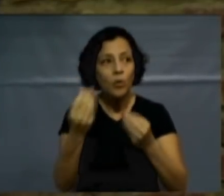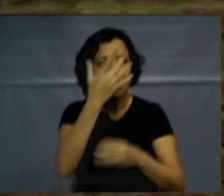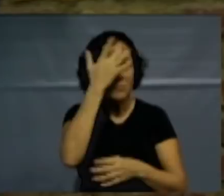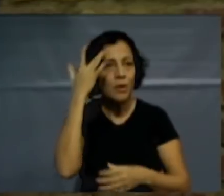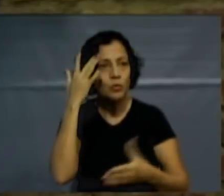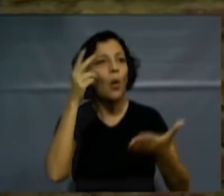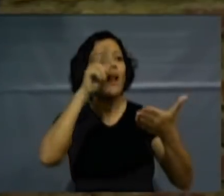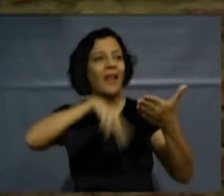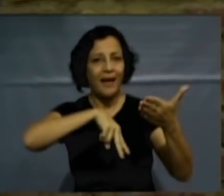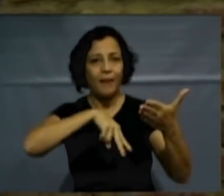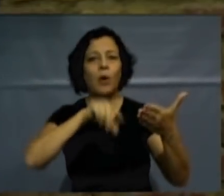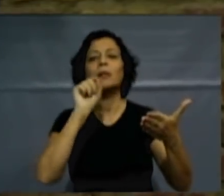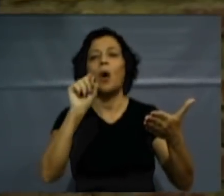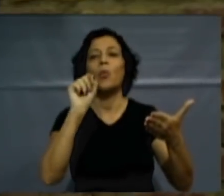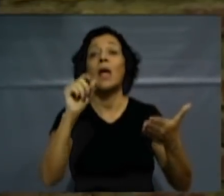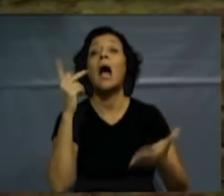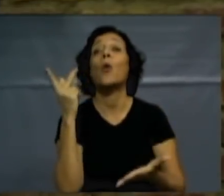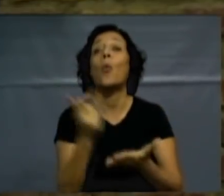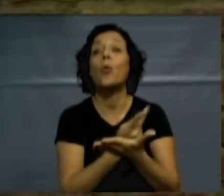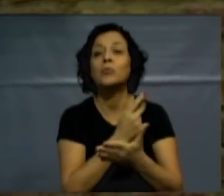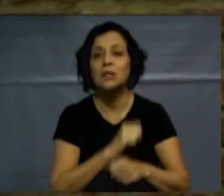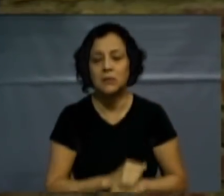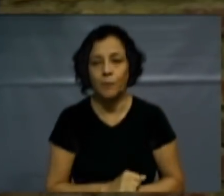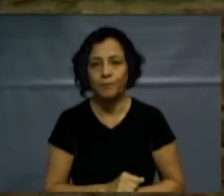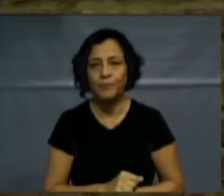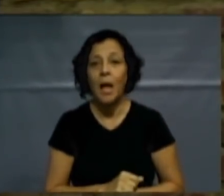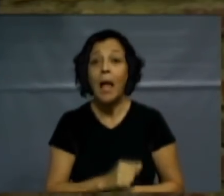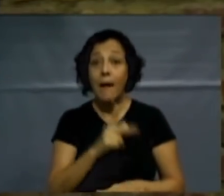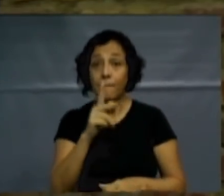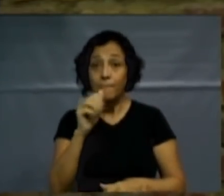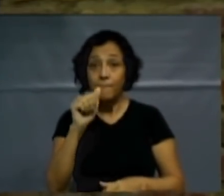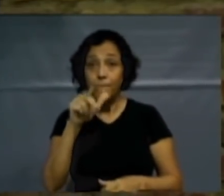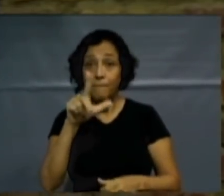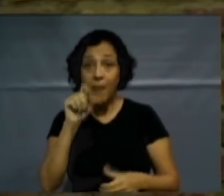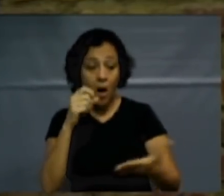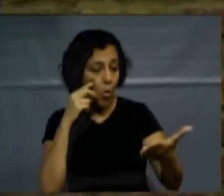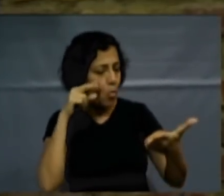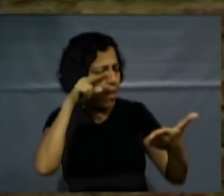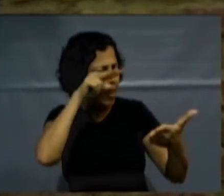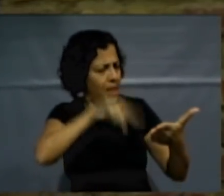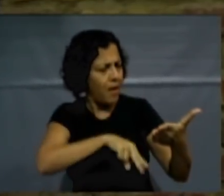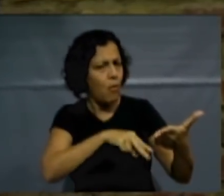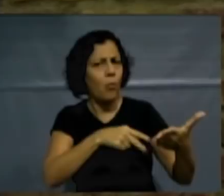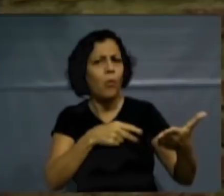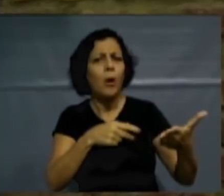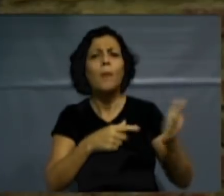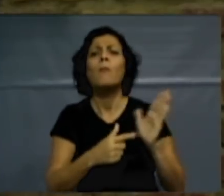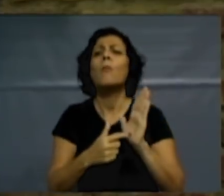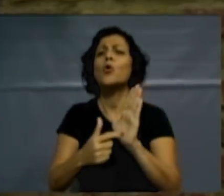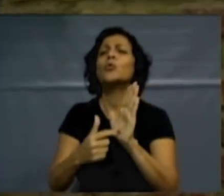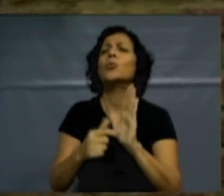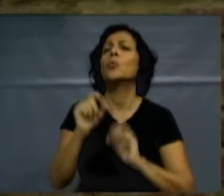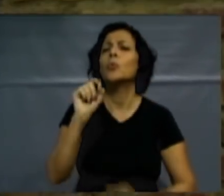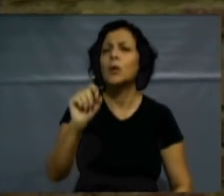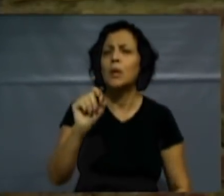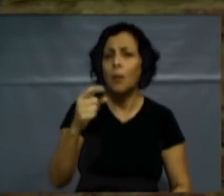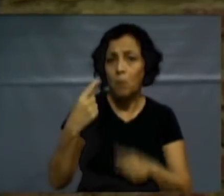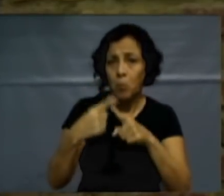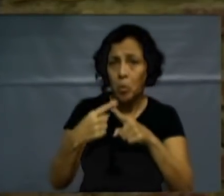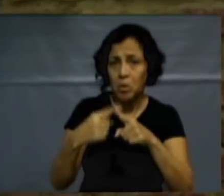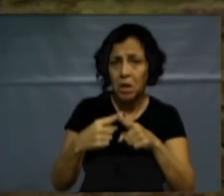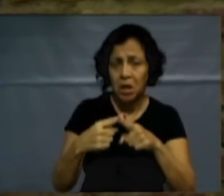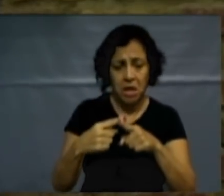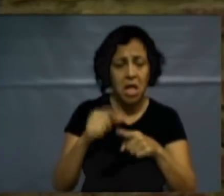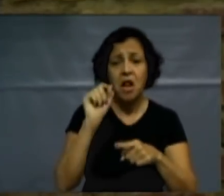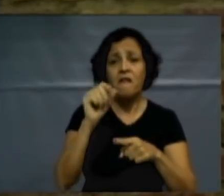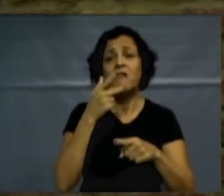Todo mundo vai lembrar que Paulo, aquilo que Paulo lia nos escritos foi rechaçado muito tempo. Porque estava lá